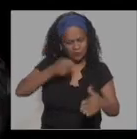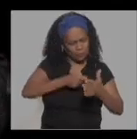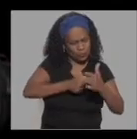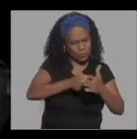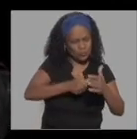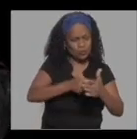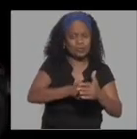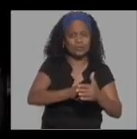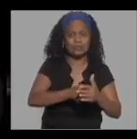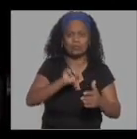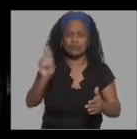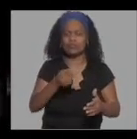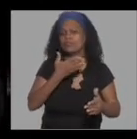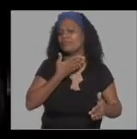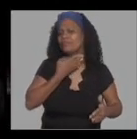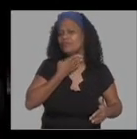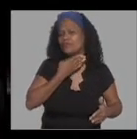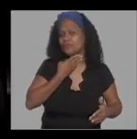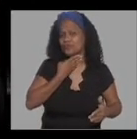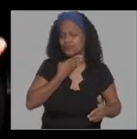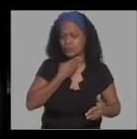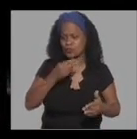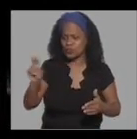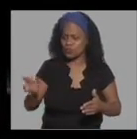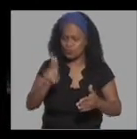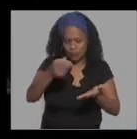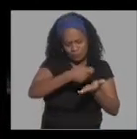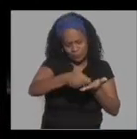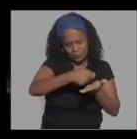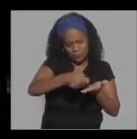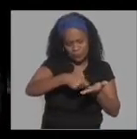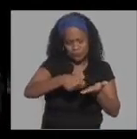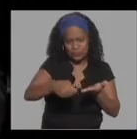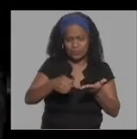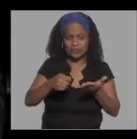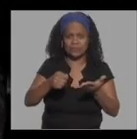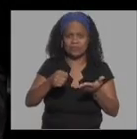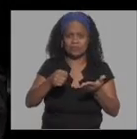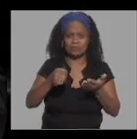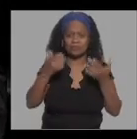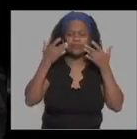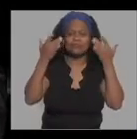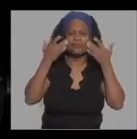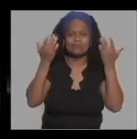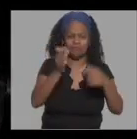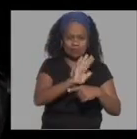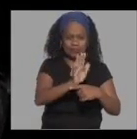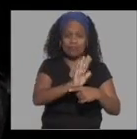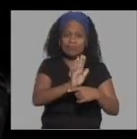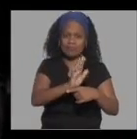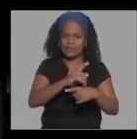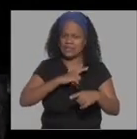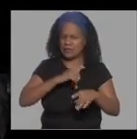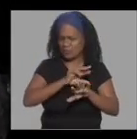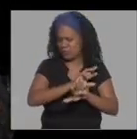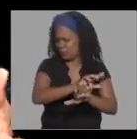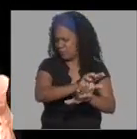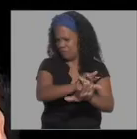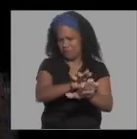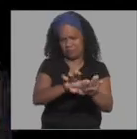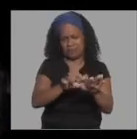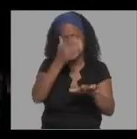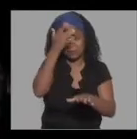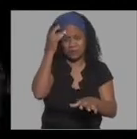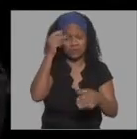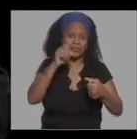e usando a sua voz usando a sua escrita sua fala a sua arte para reivindicá existem milhares